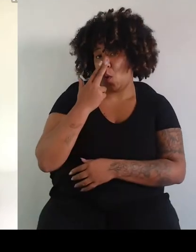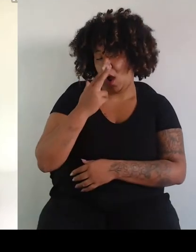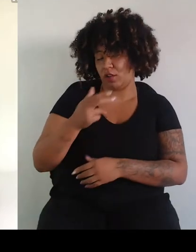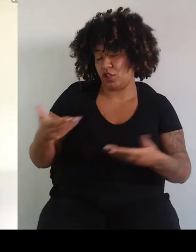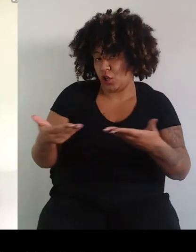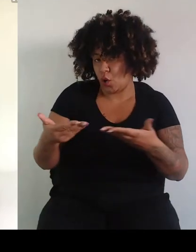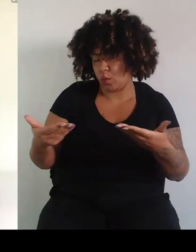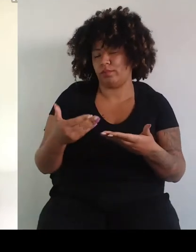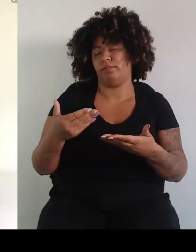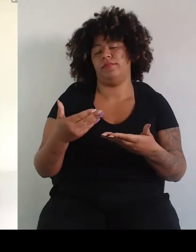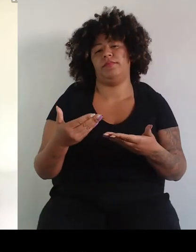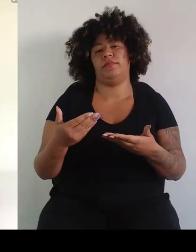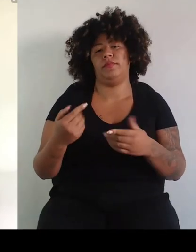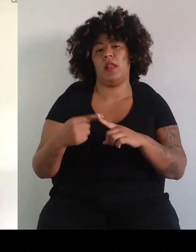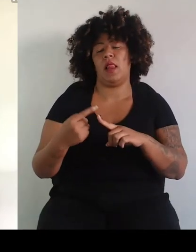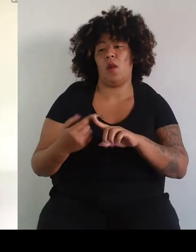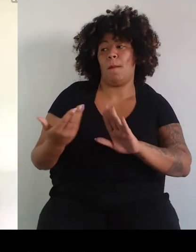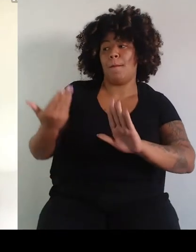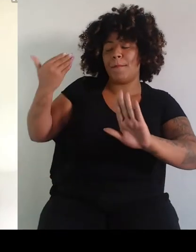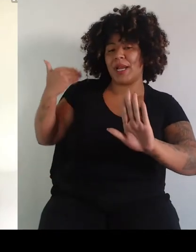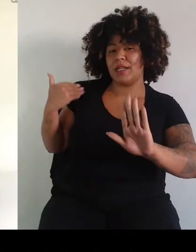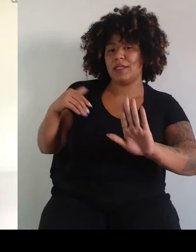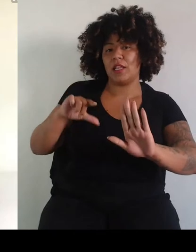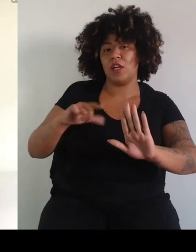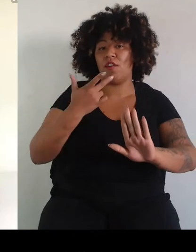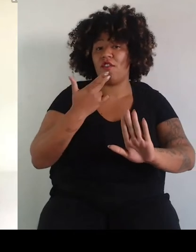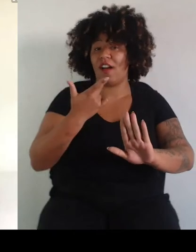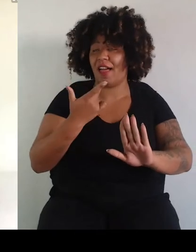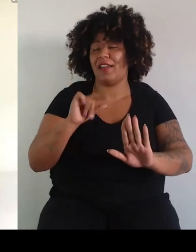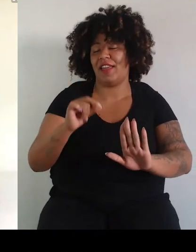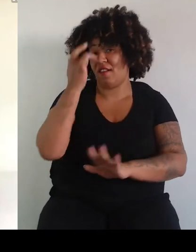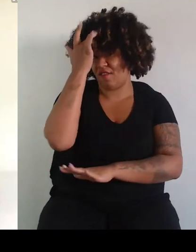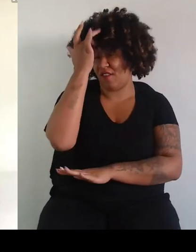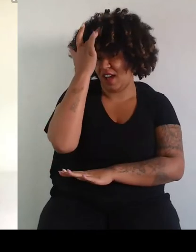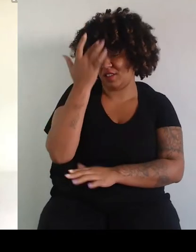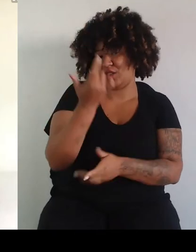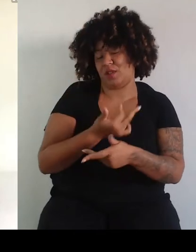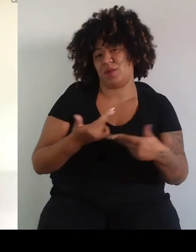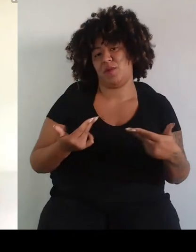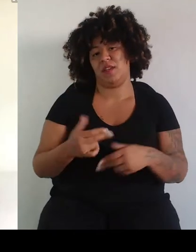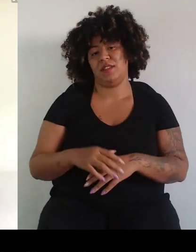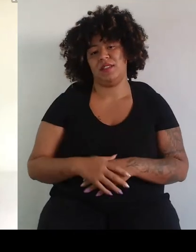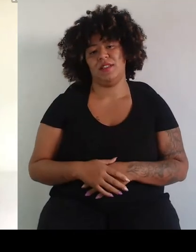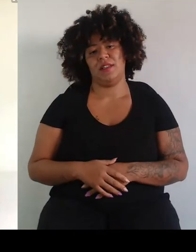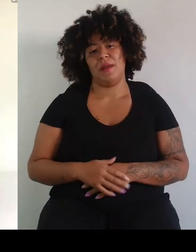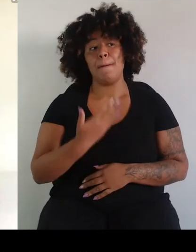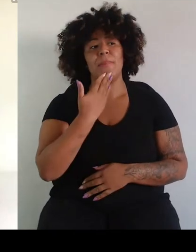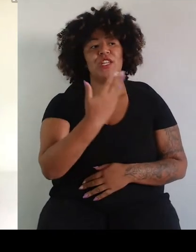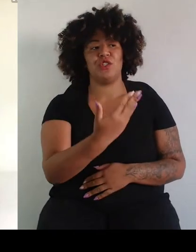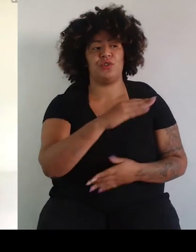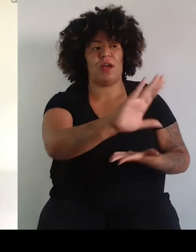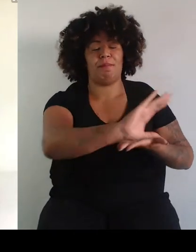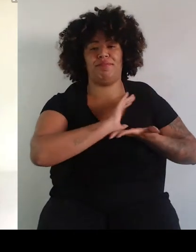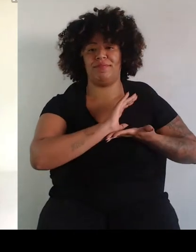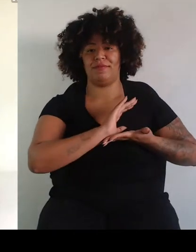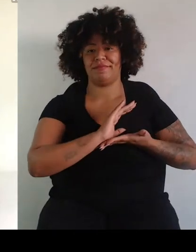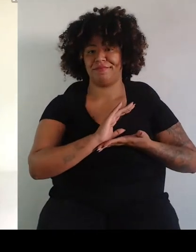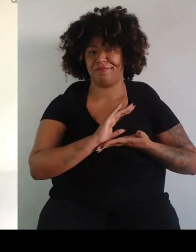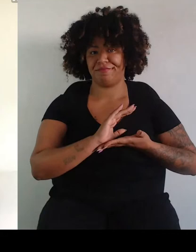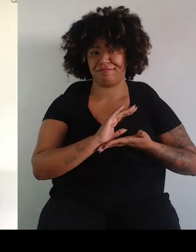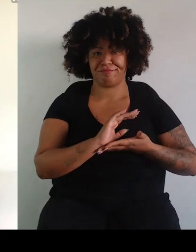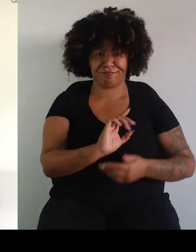a custou mal a achar que tudo é fácil né pediu vem não é assim